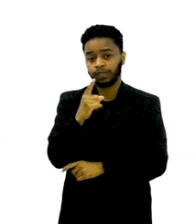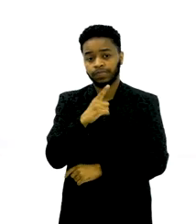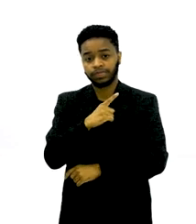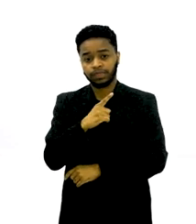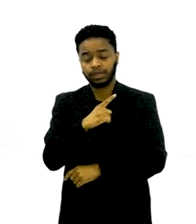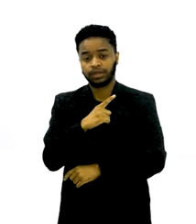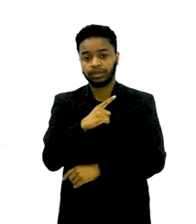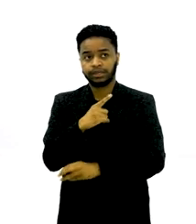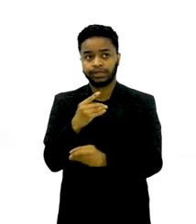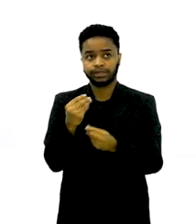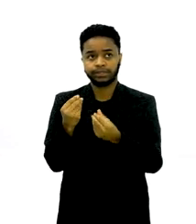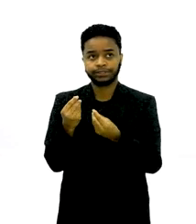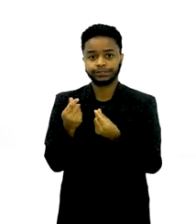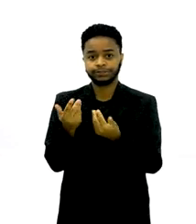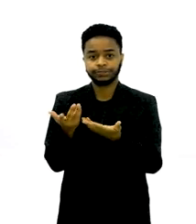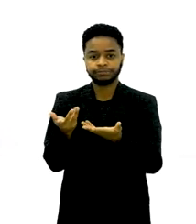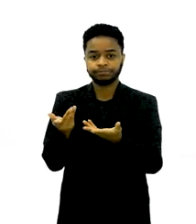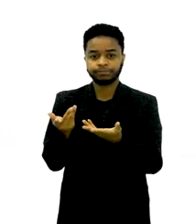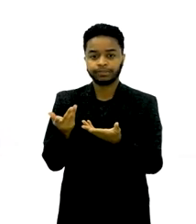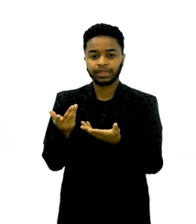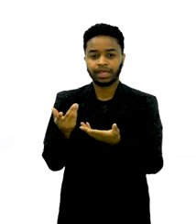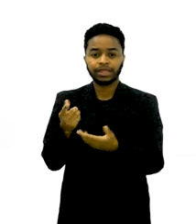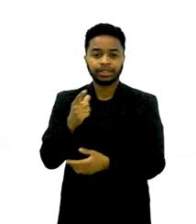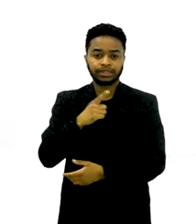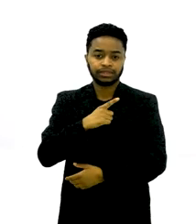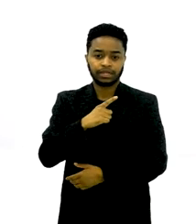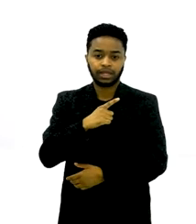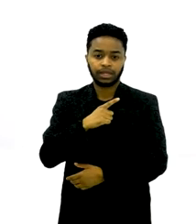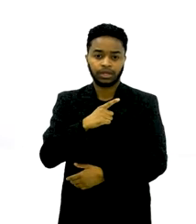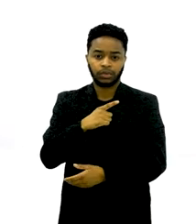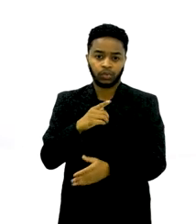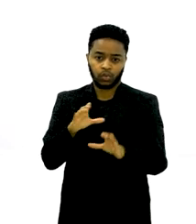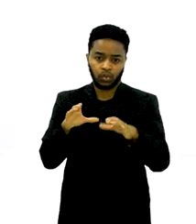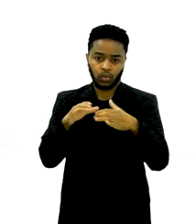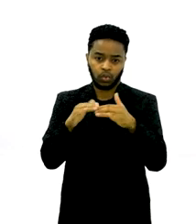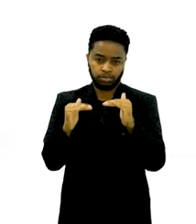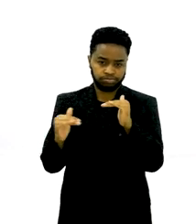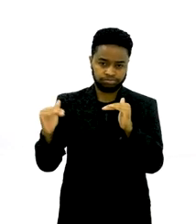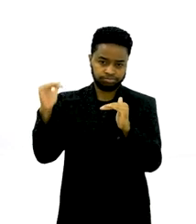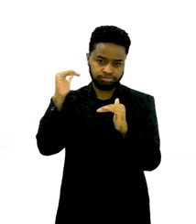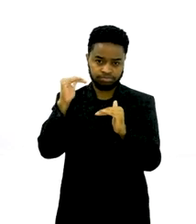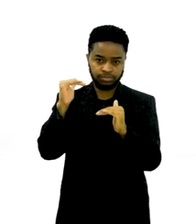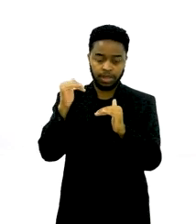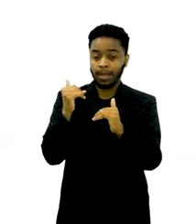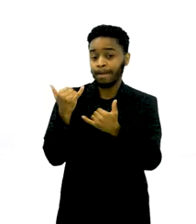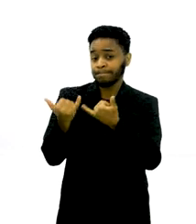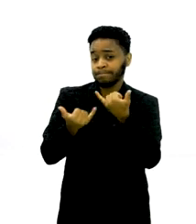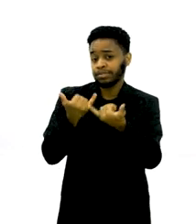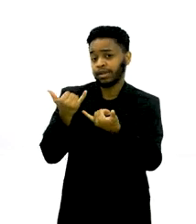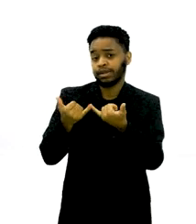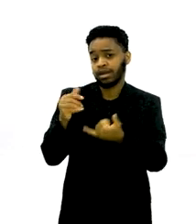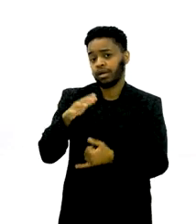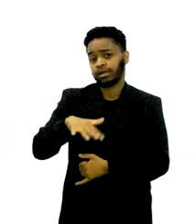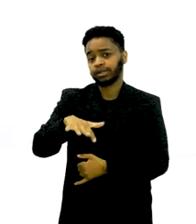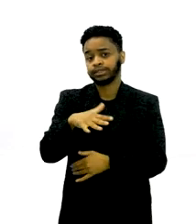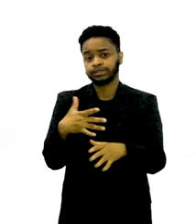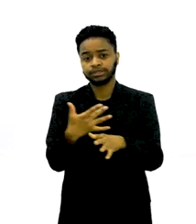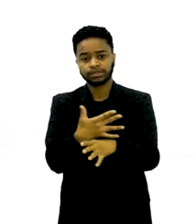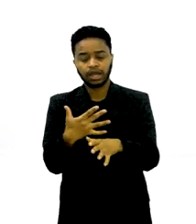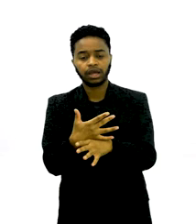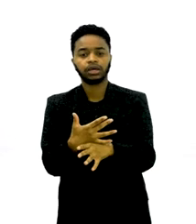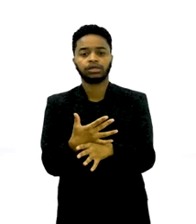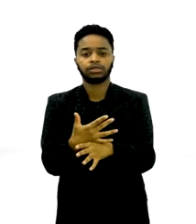ter eh osos mais abastados as classe da Elite brincando na cidade n